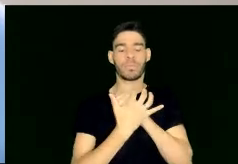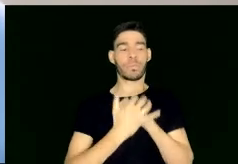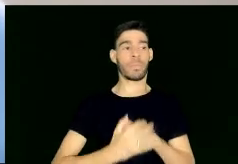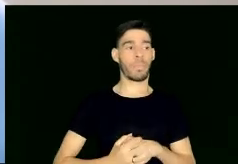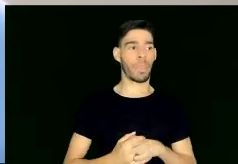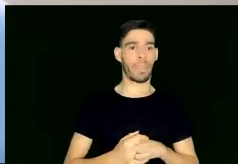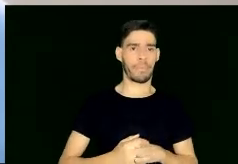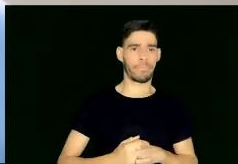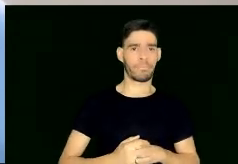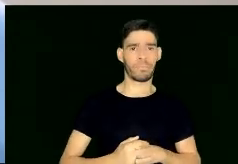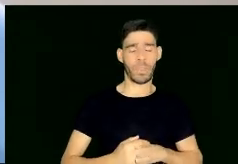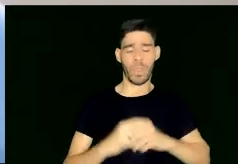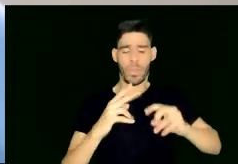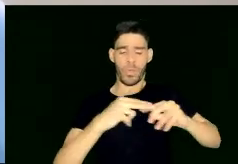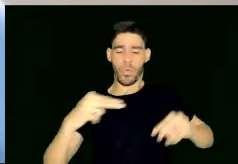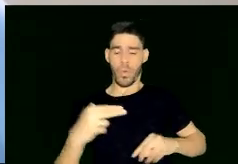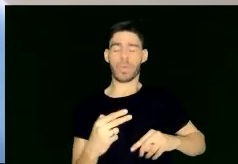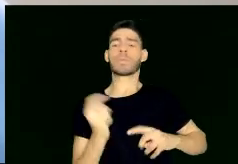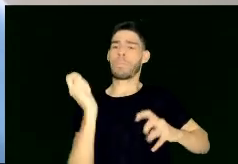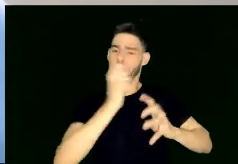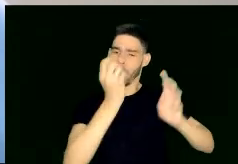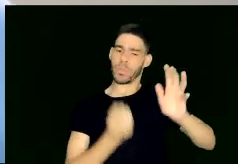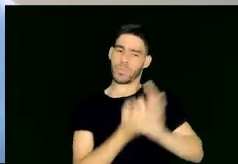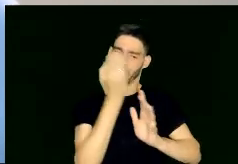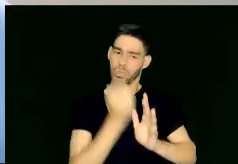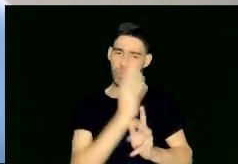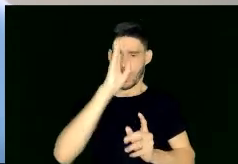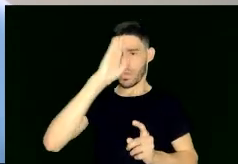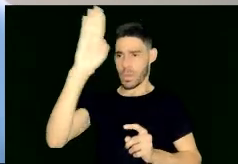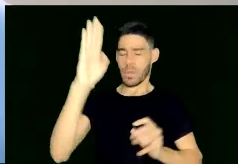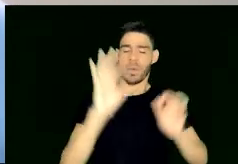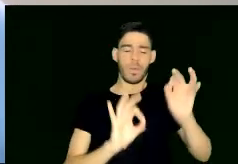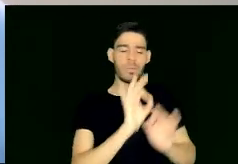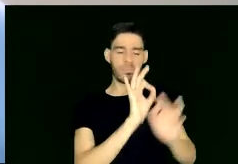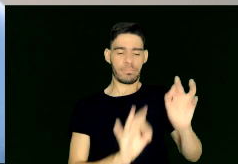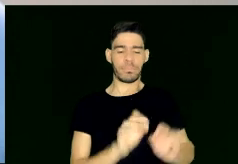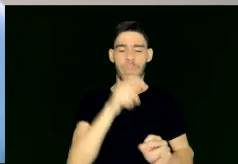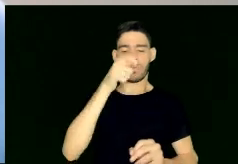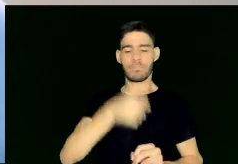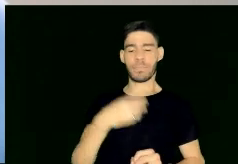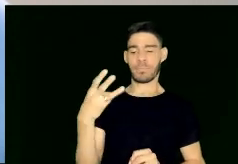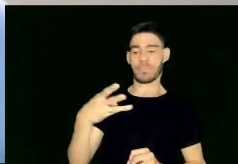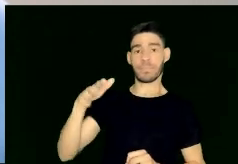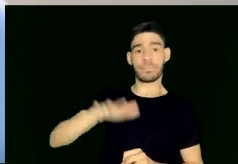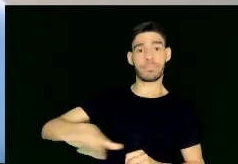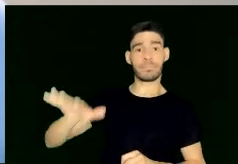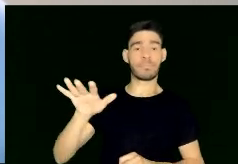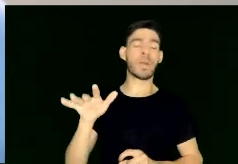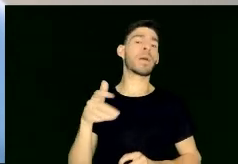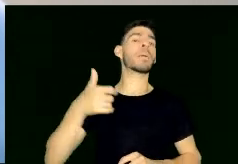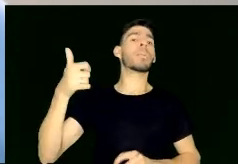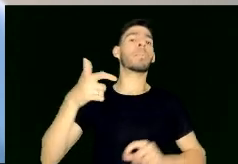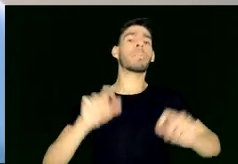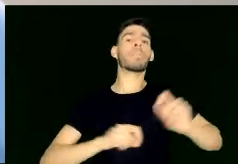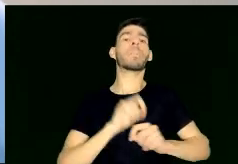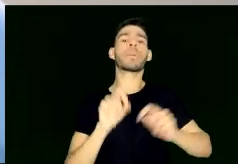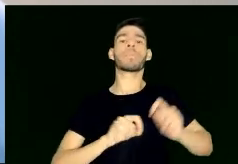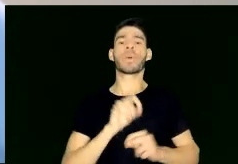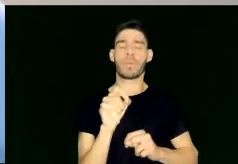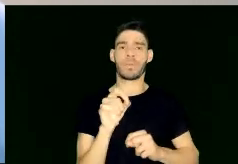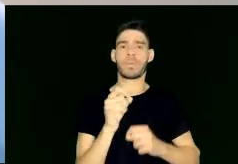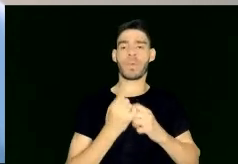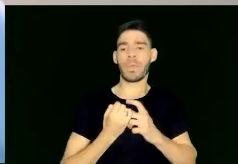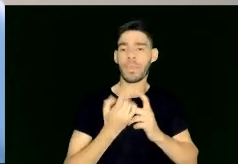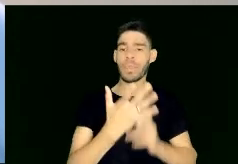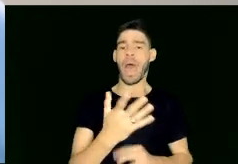patentes da Covid-19. Duas questões podem surgir principais aos juízes da terceira região. A primeira